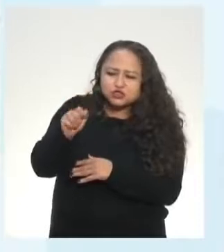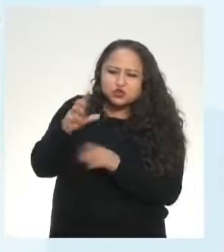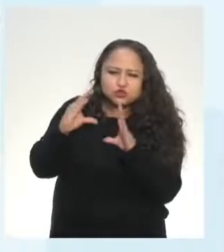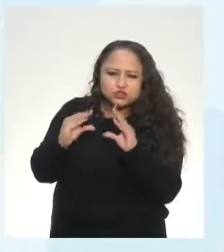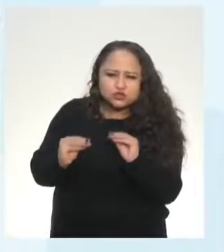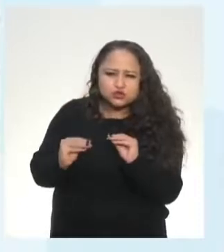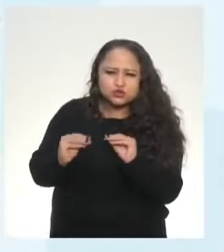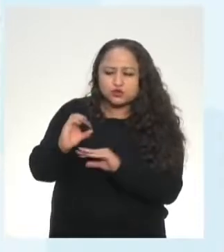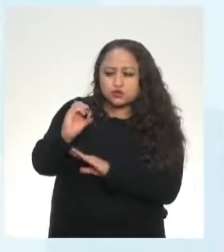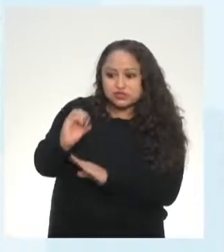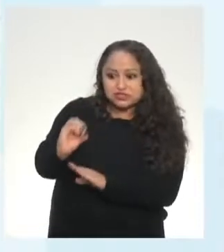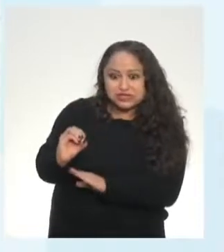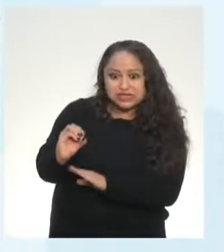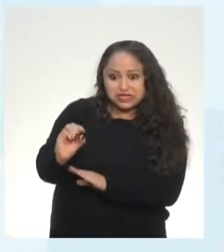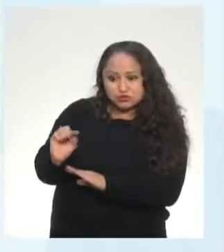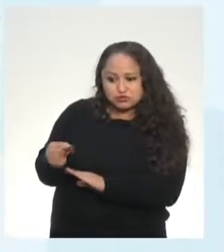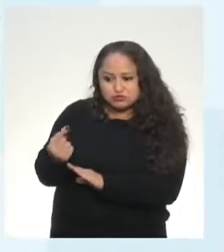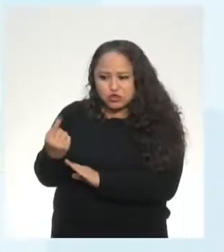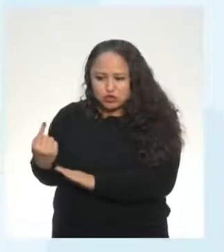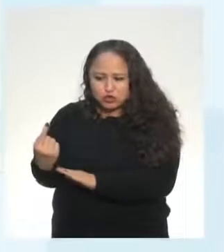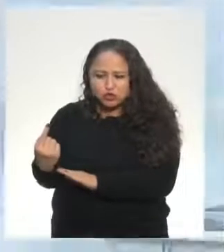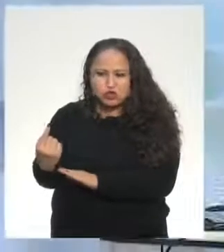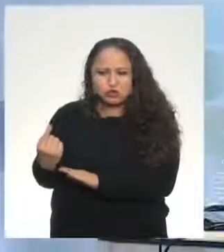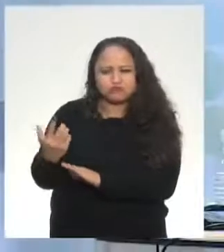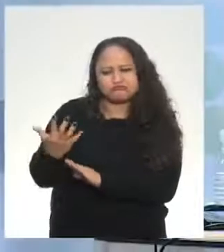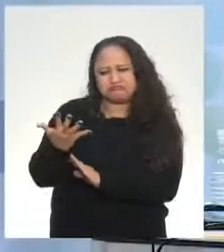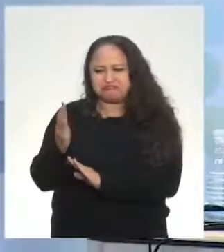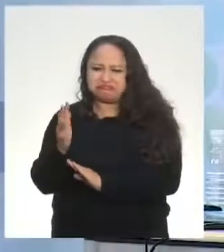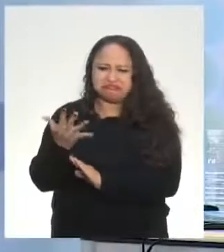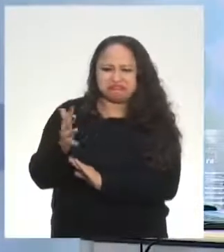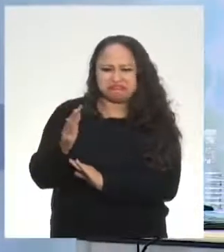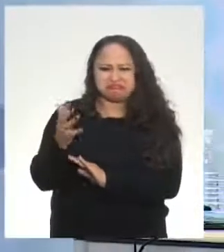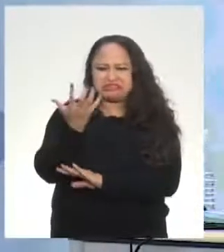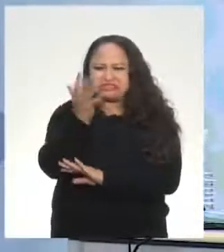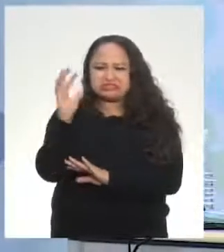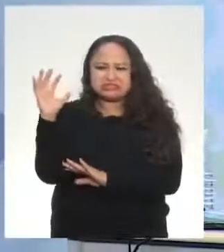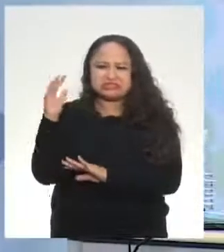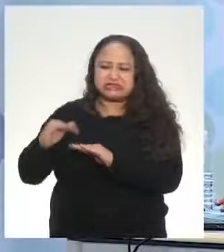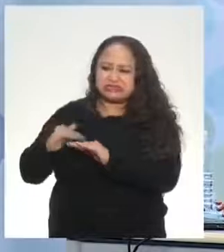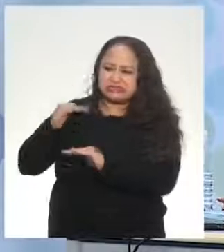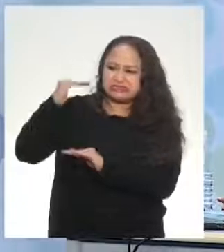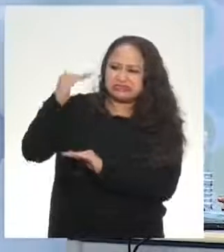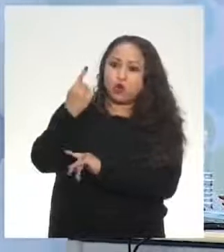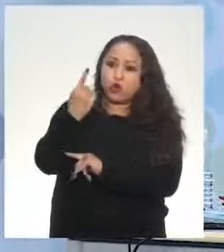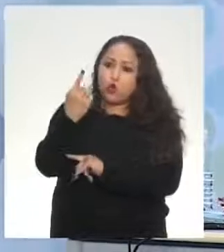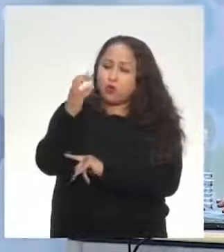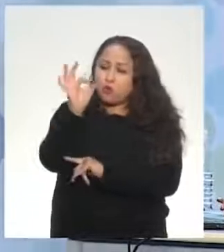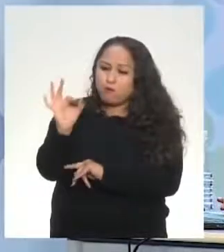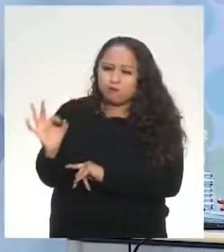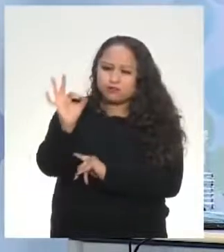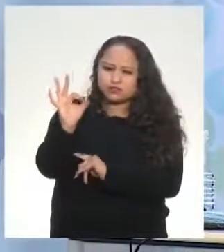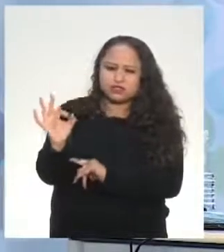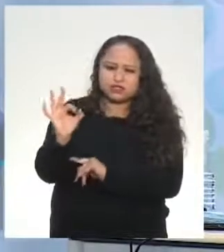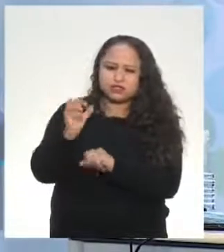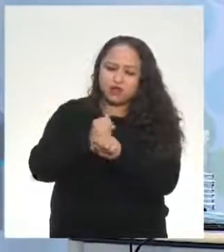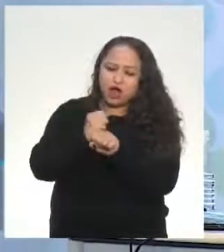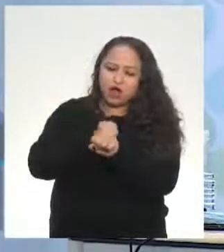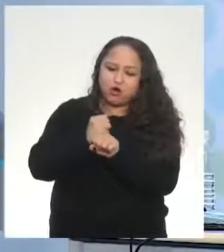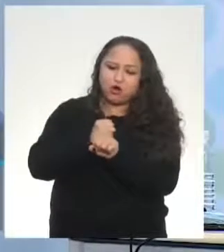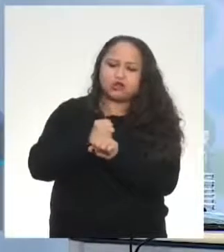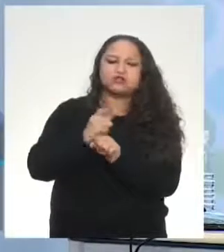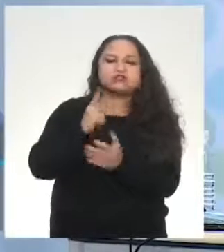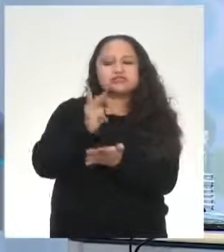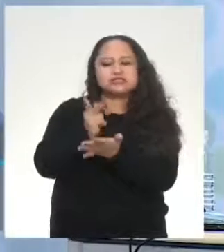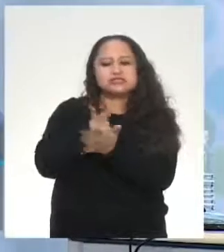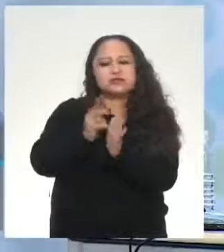realidade, o crescimento vegetativo do Brasil é em torno aí de 1,1% ao ano, com tendência de